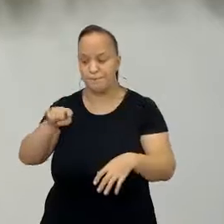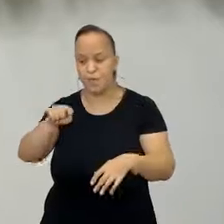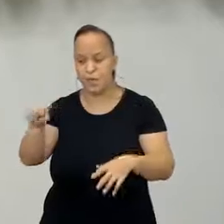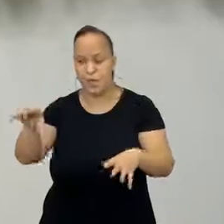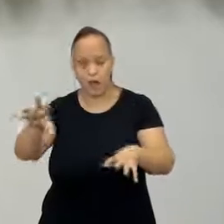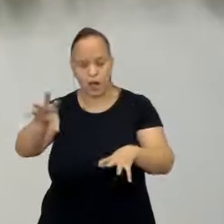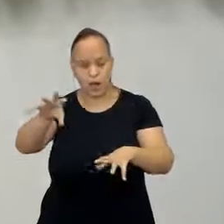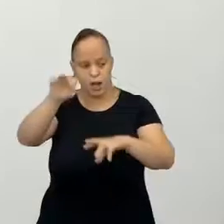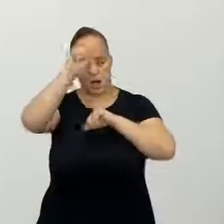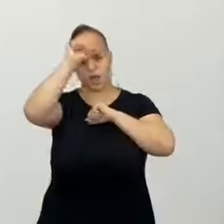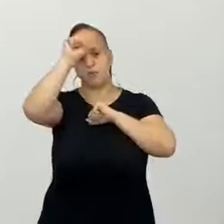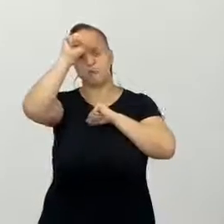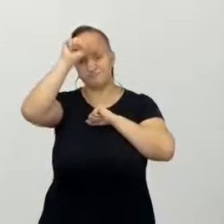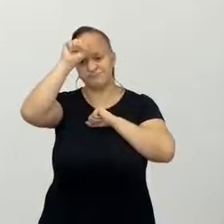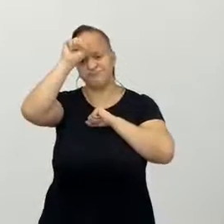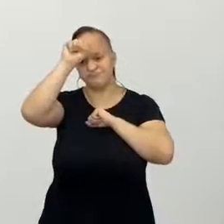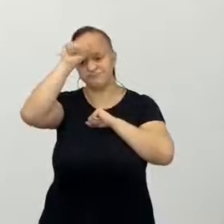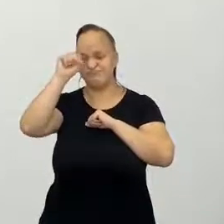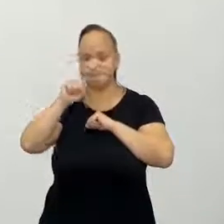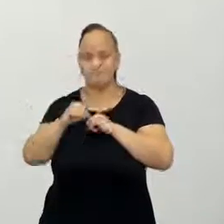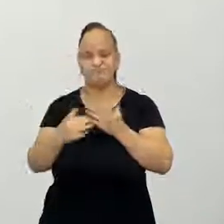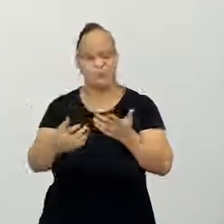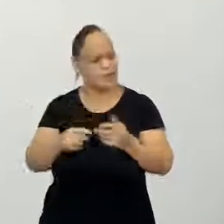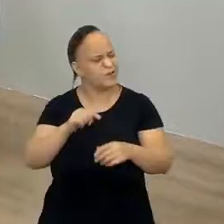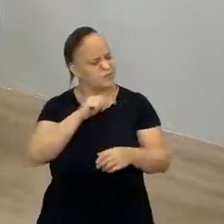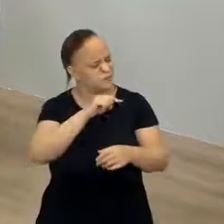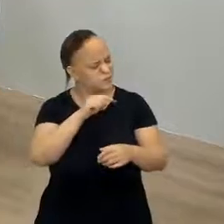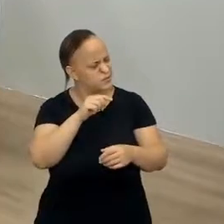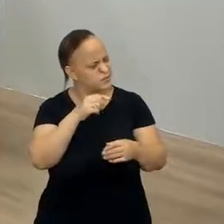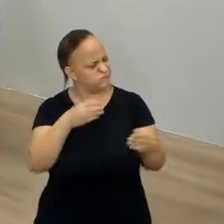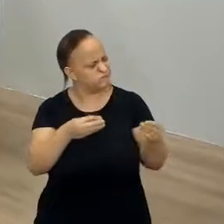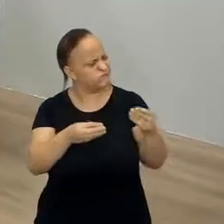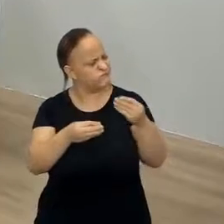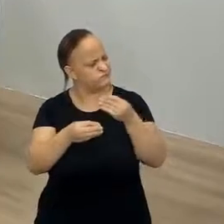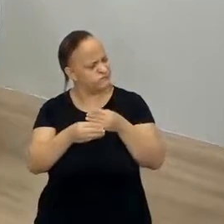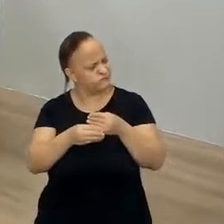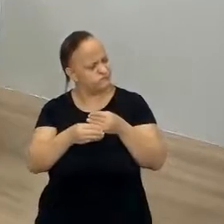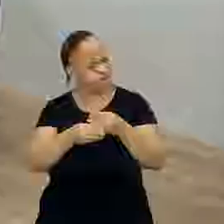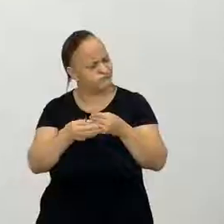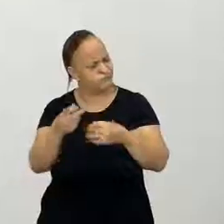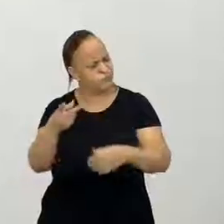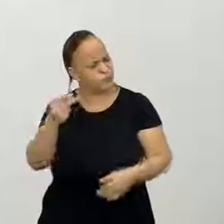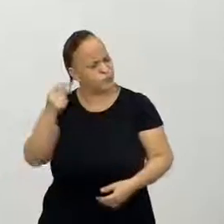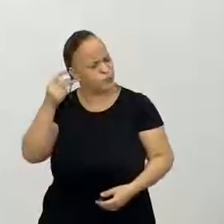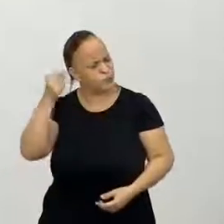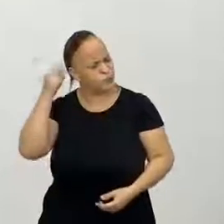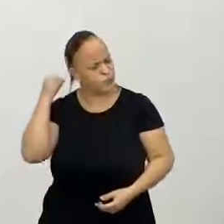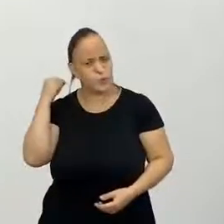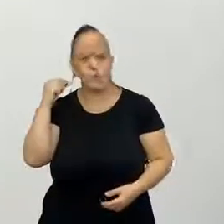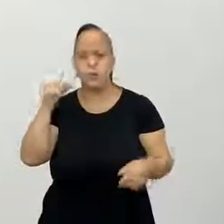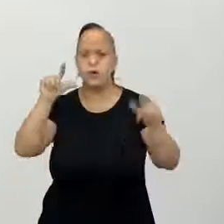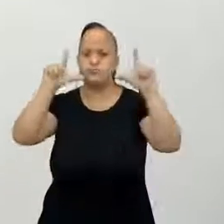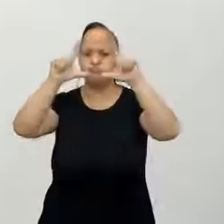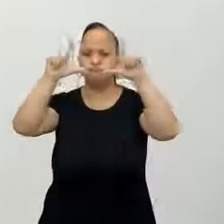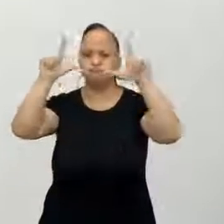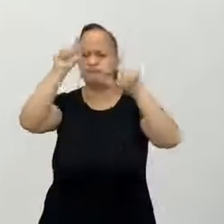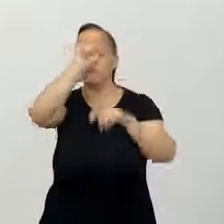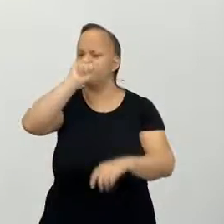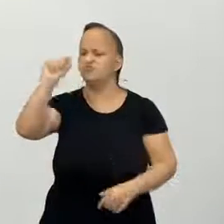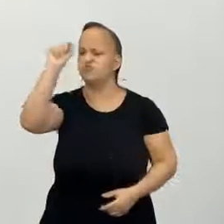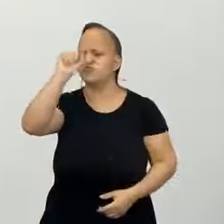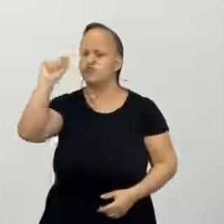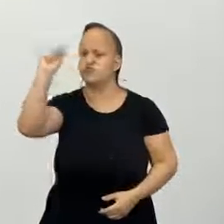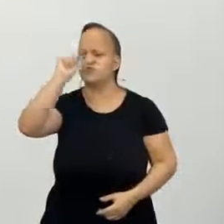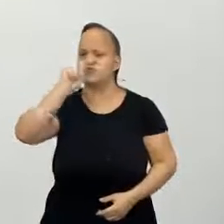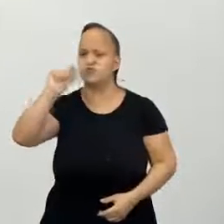né? E até aquele momento, né, eu acho que foi até você, né, professor Luiz, que falou uma vez que colocava na lousa, né, escreve na lousa qual